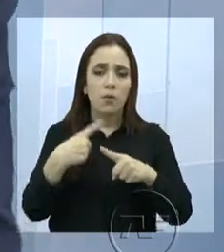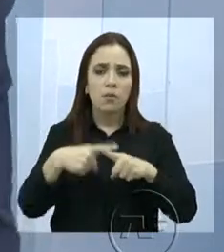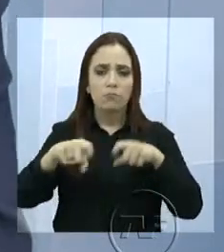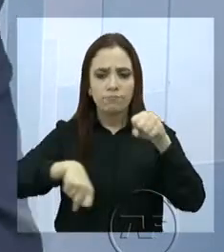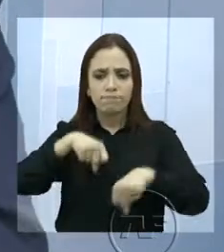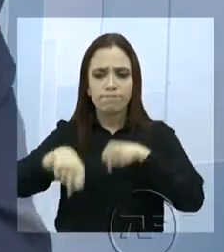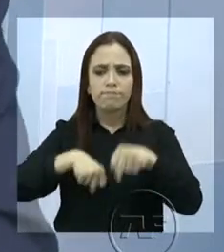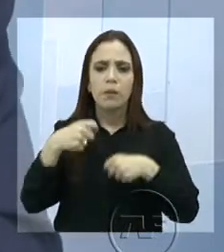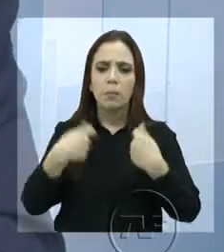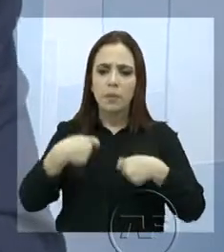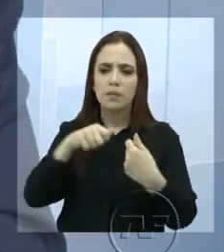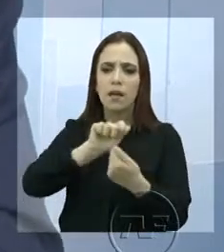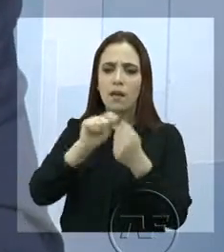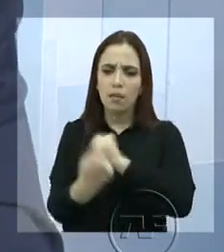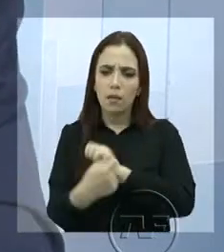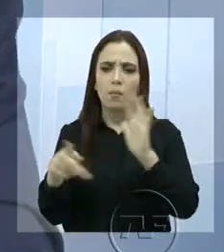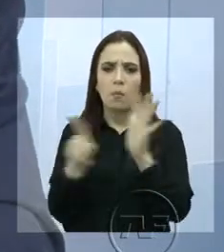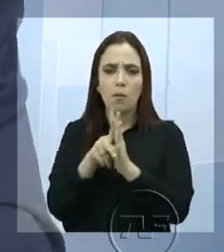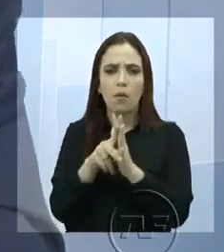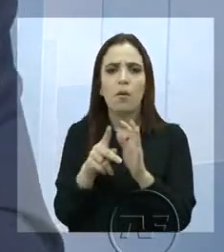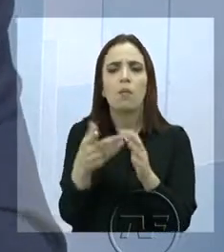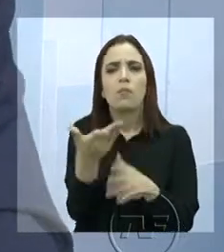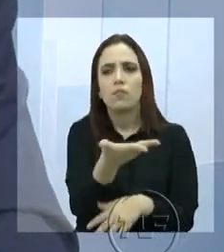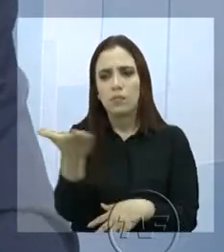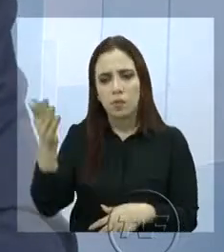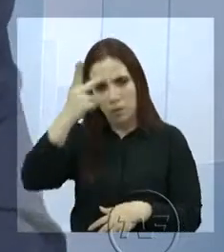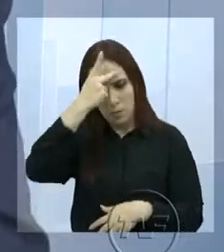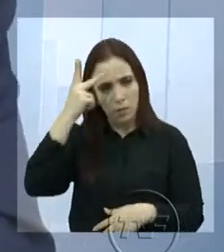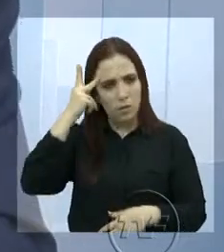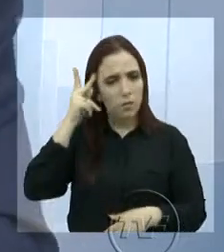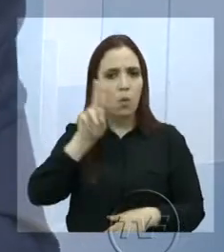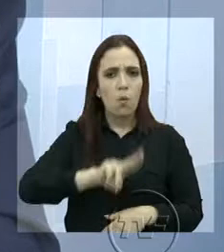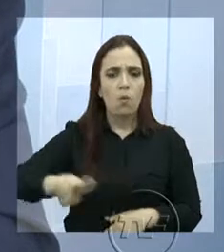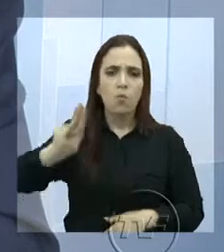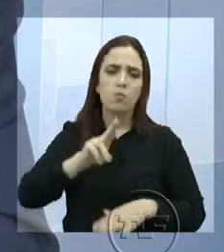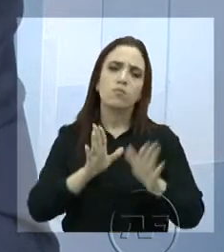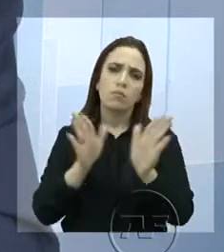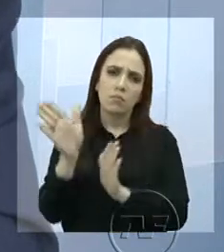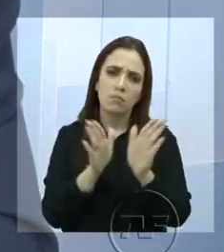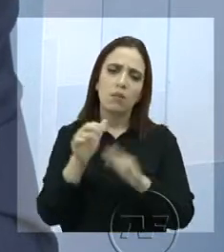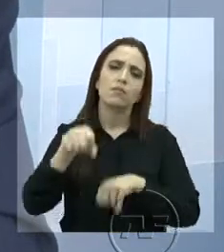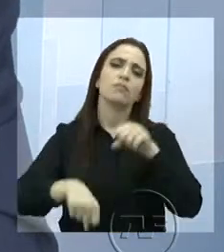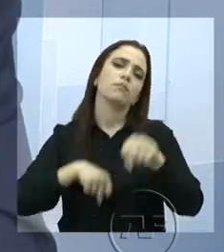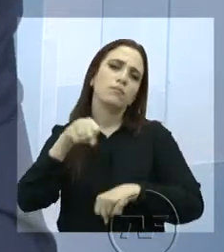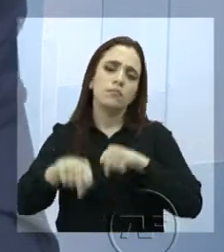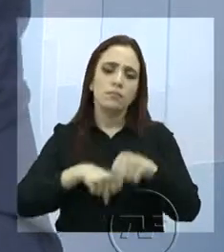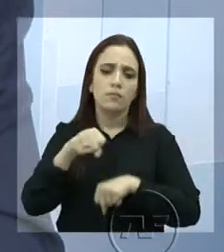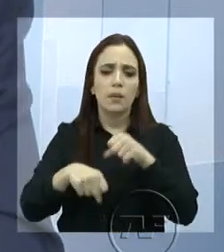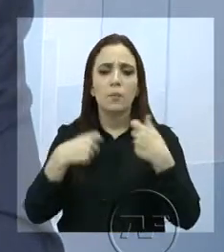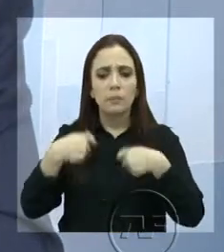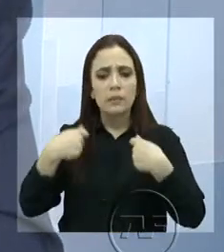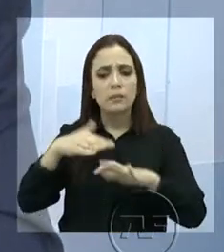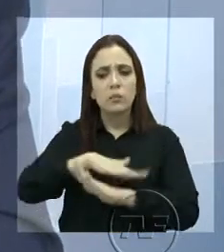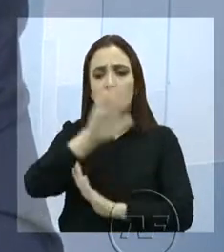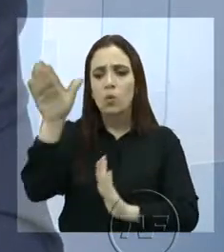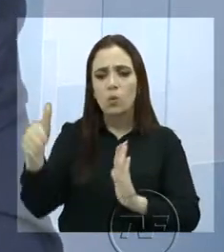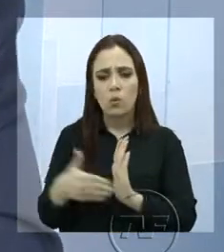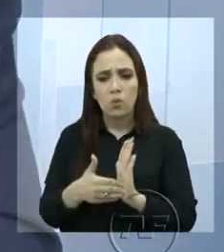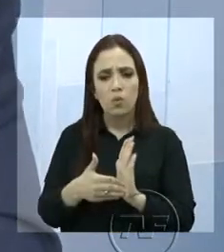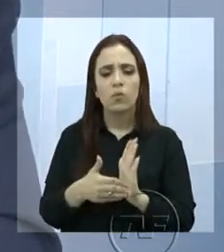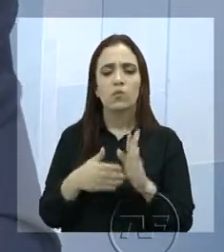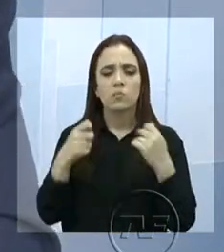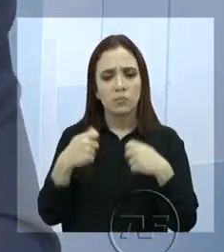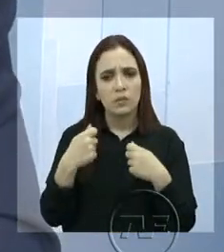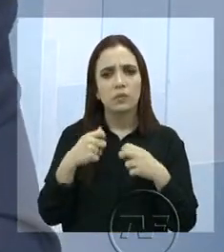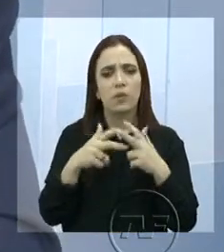possam realmente ser disponibilizadas e permitir a essas pessoas esse projeto de acessibilidade que, como eu disse, ele é muito bom, mas ele